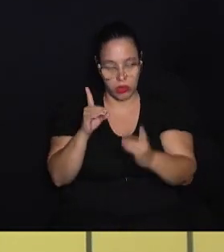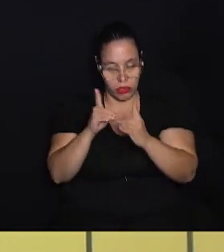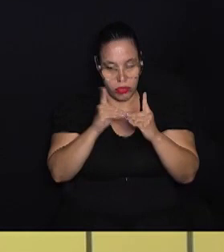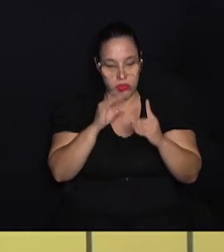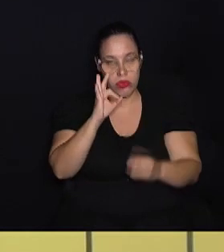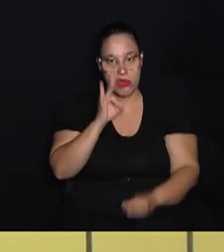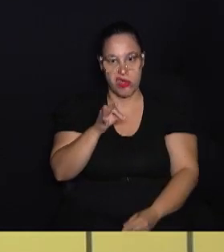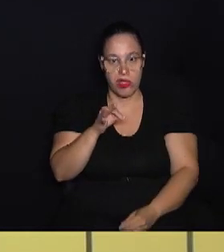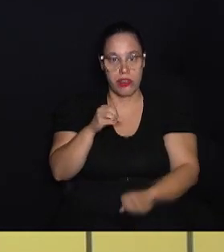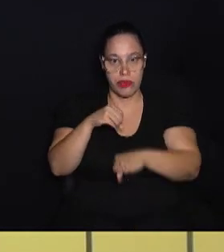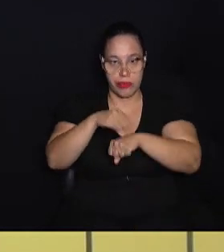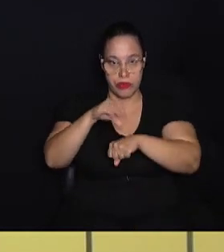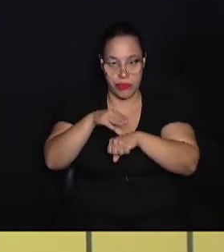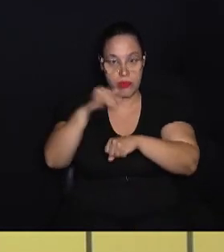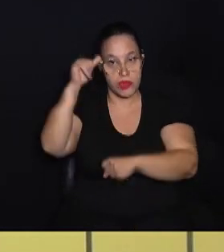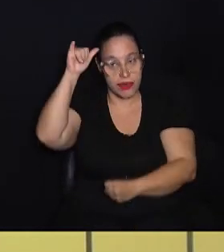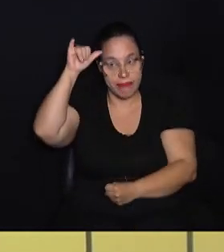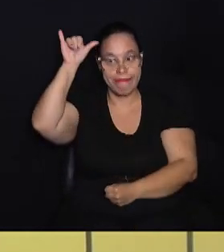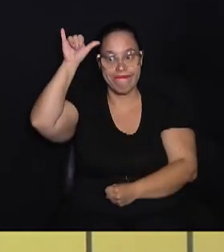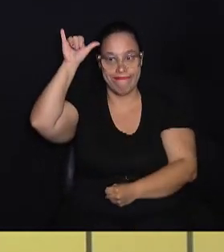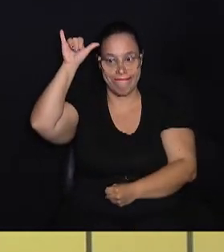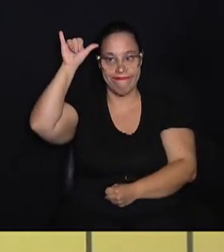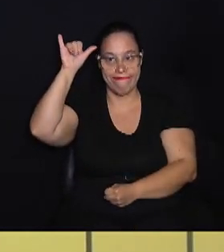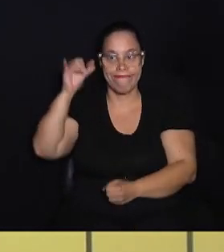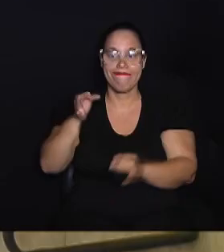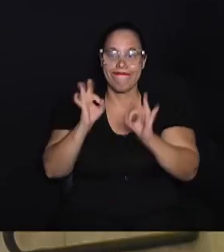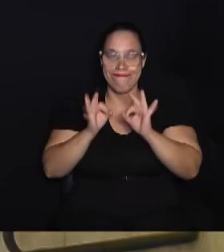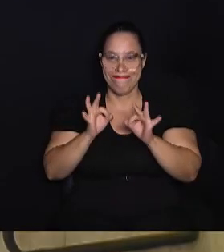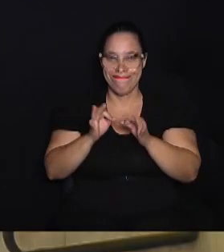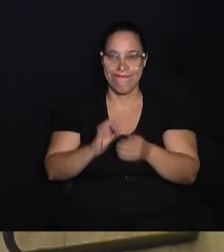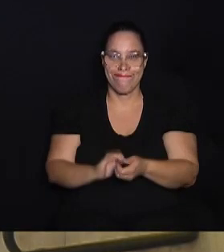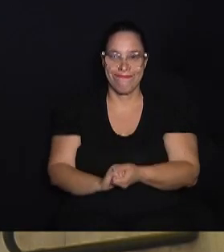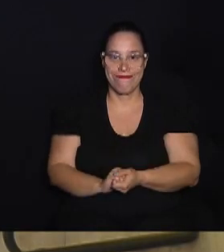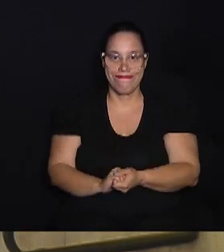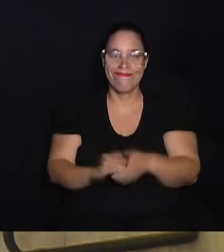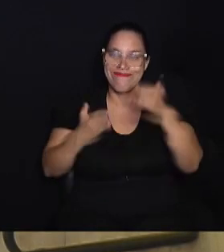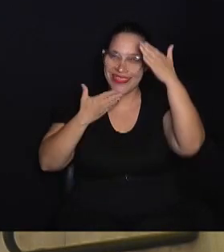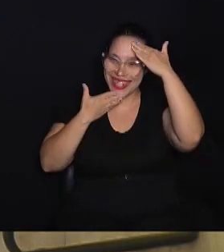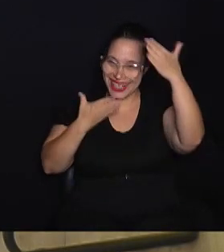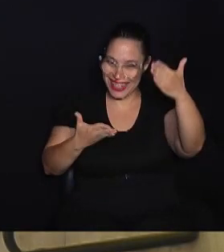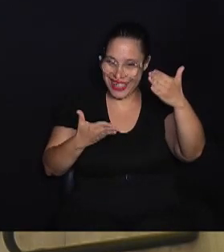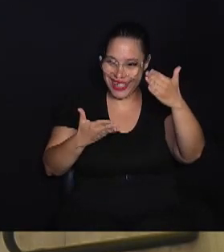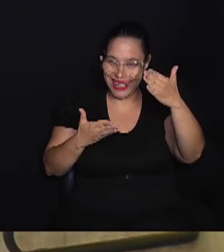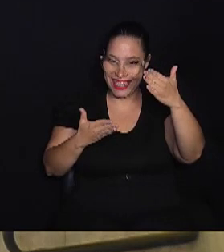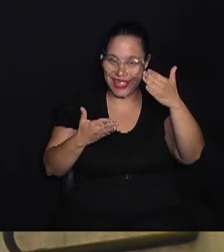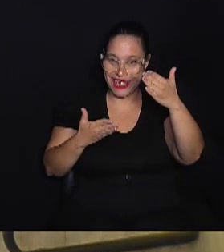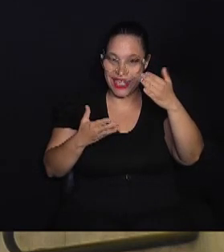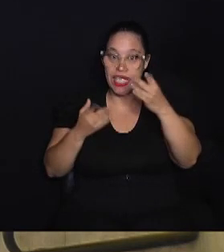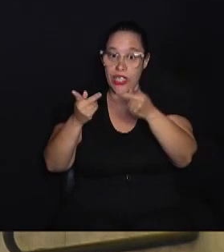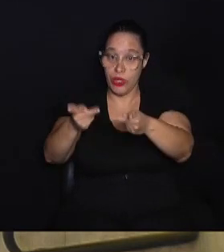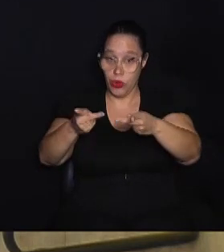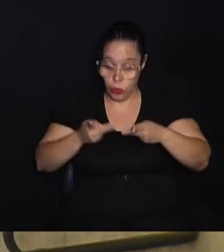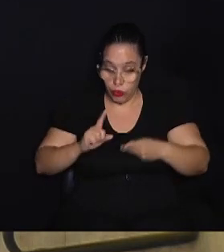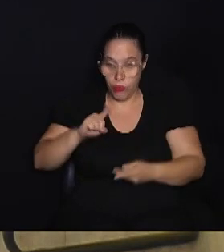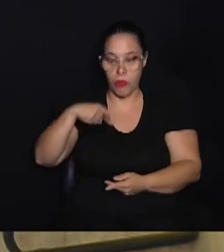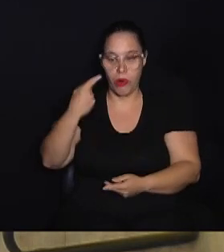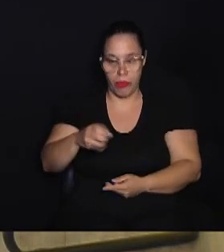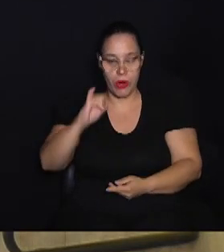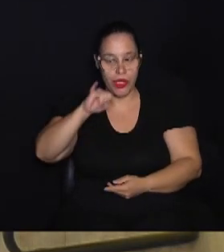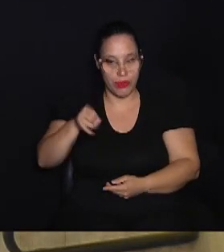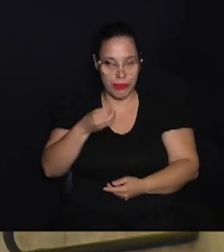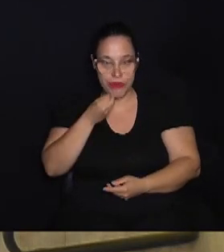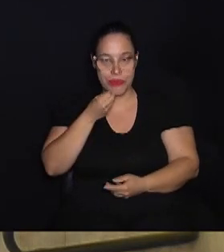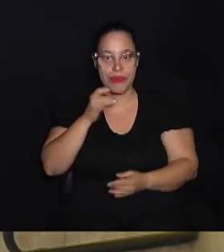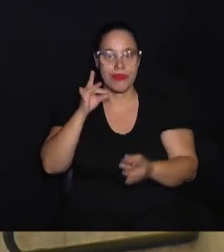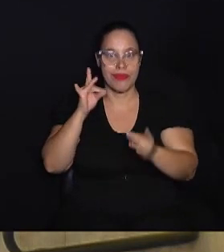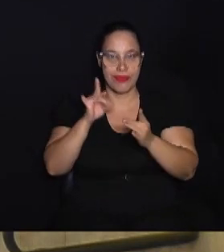maiores dicas são essas medidas preventivas. Tá certo, então. Eu agradeço e já fica um convite para uma próxima oportunidade. Com